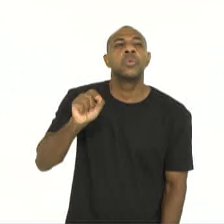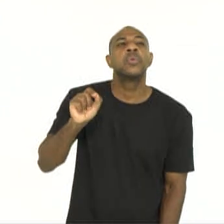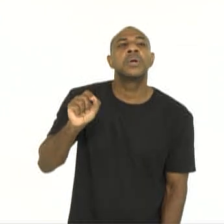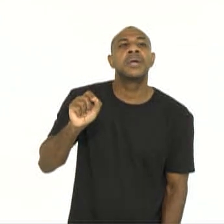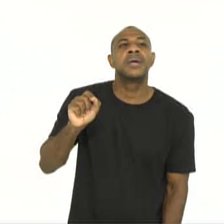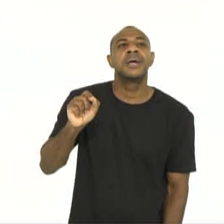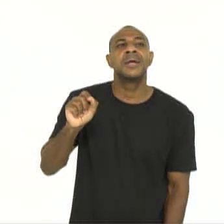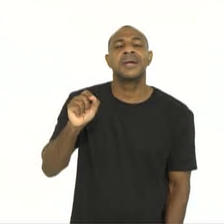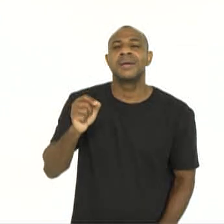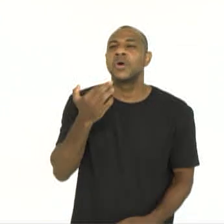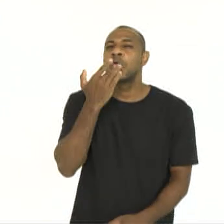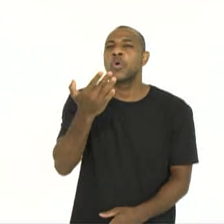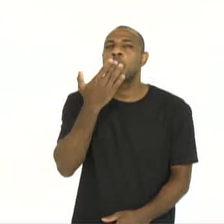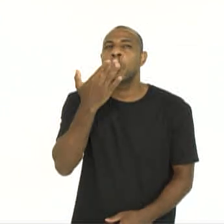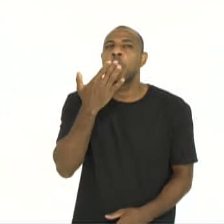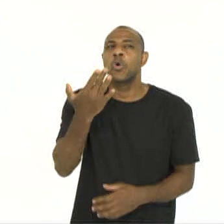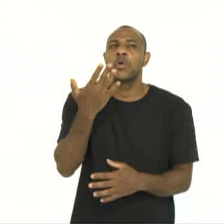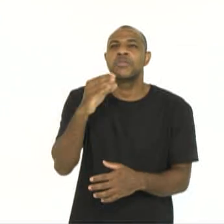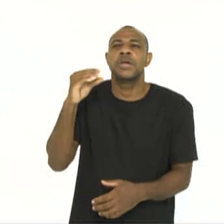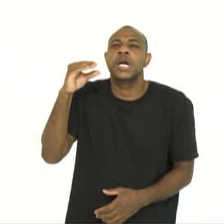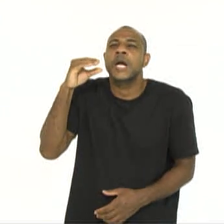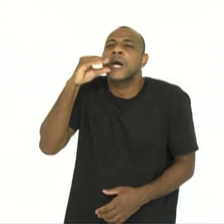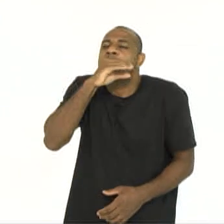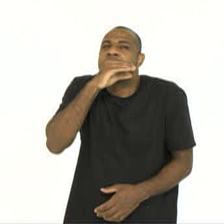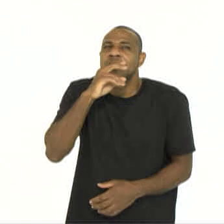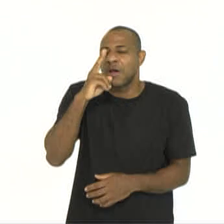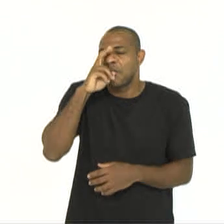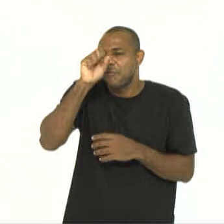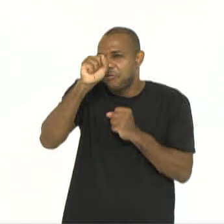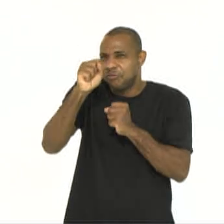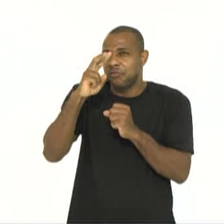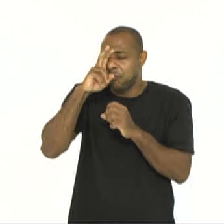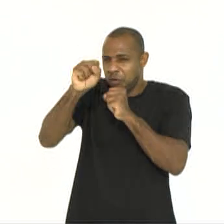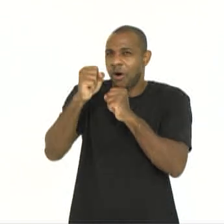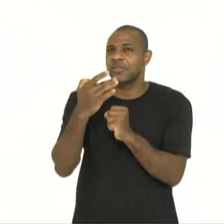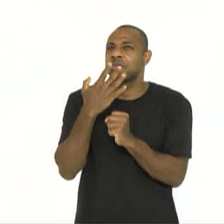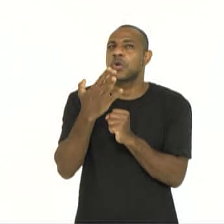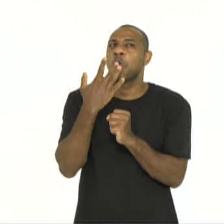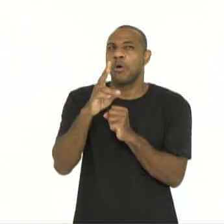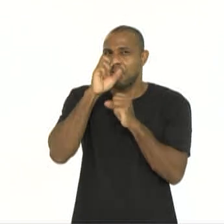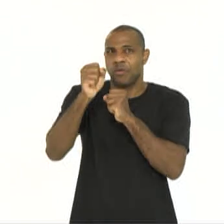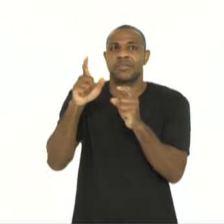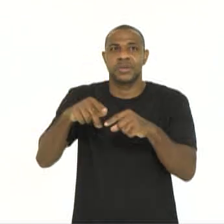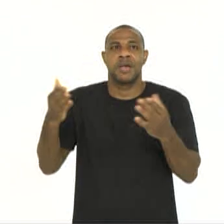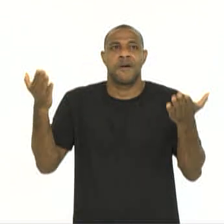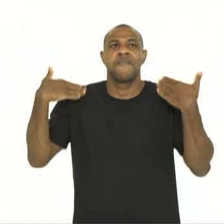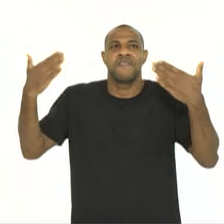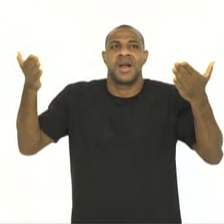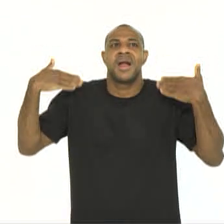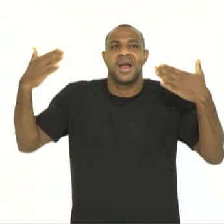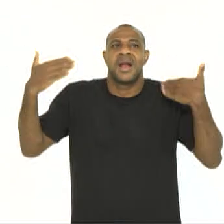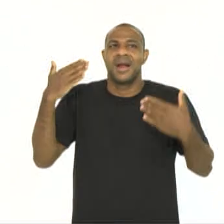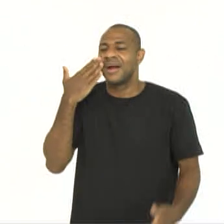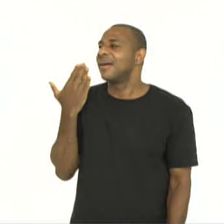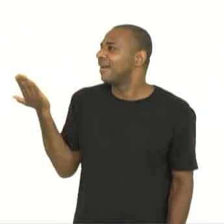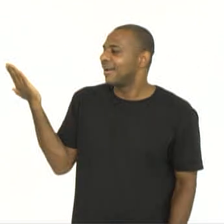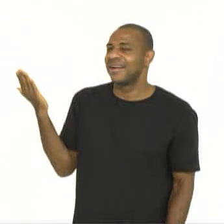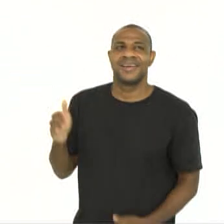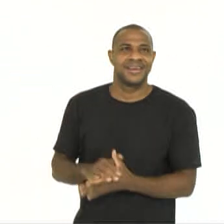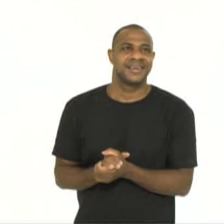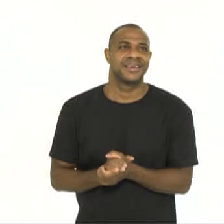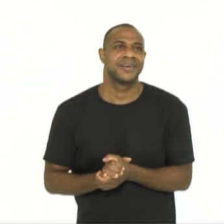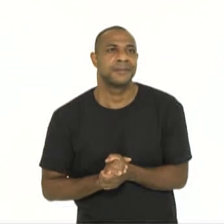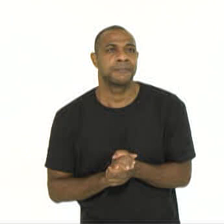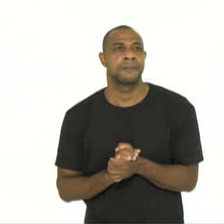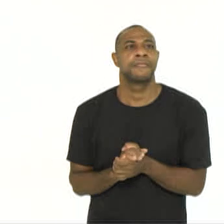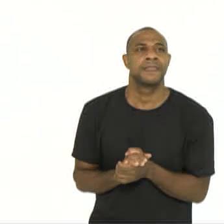as tonalidades das cores quentes, que está exatamente tratando a questão do verão, tá? Summer é o nome dessa pintura de